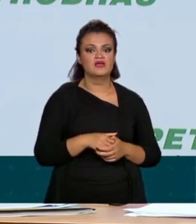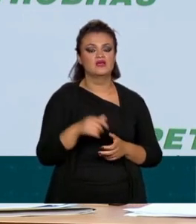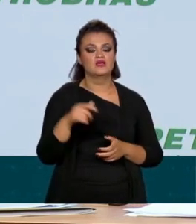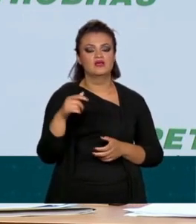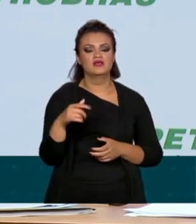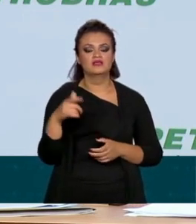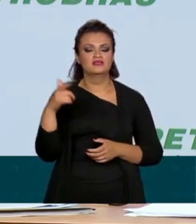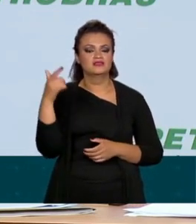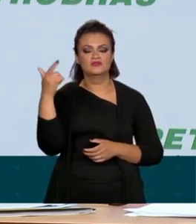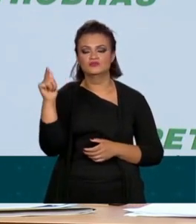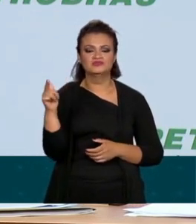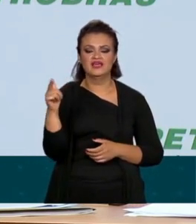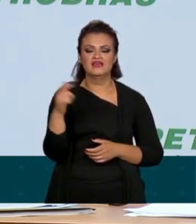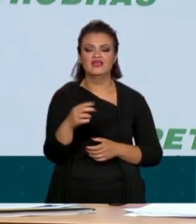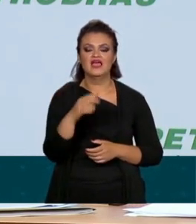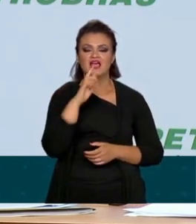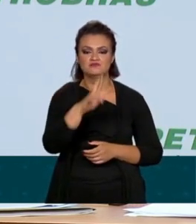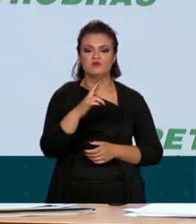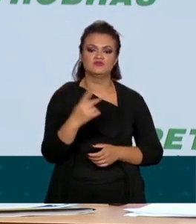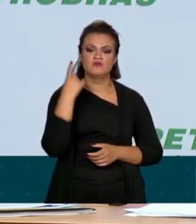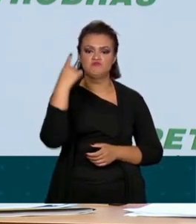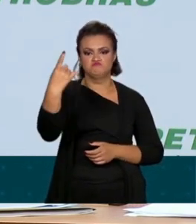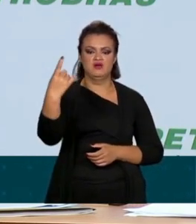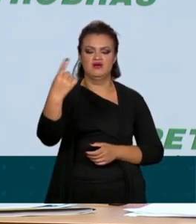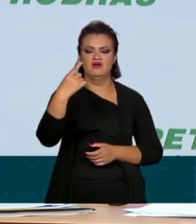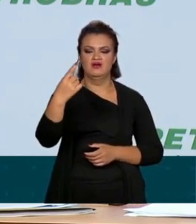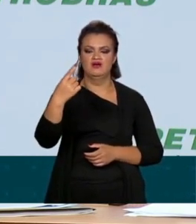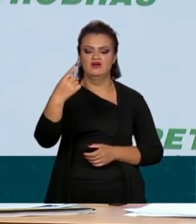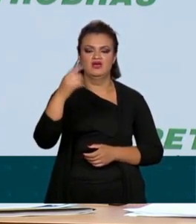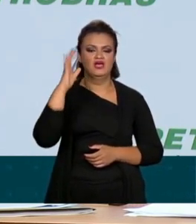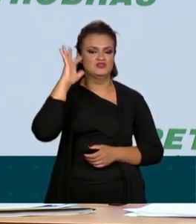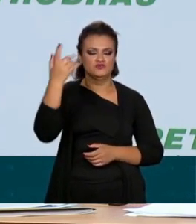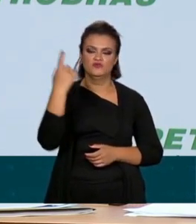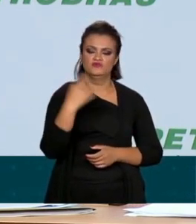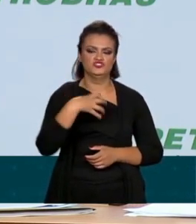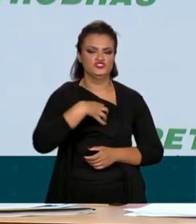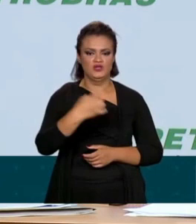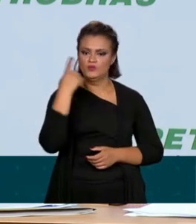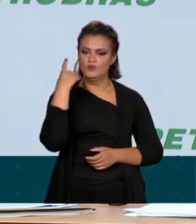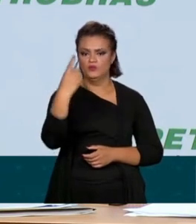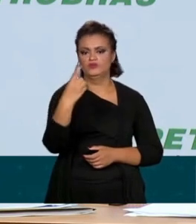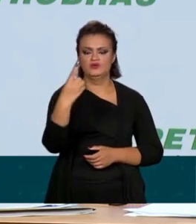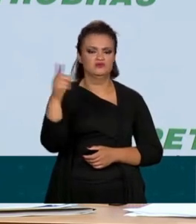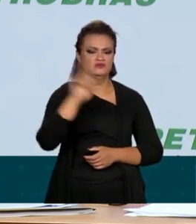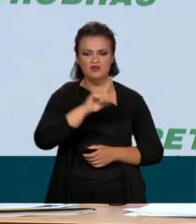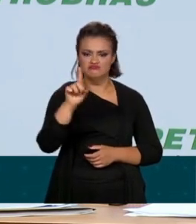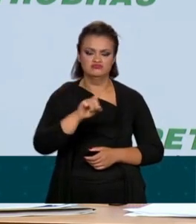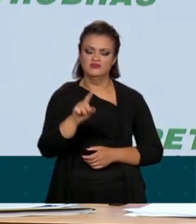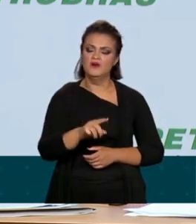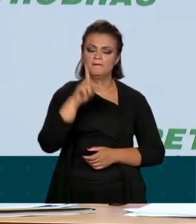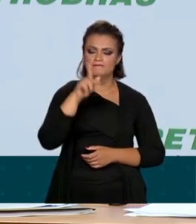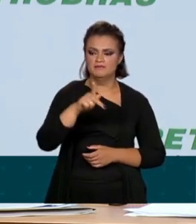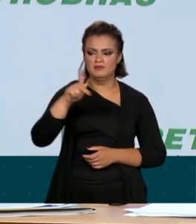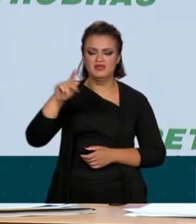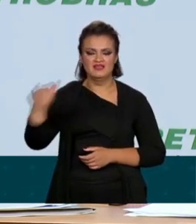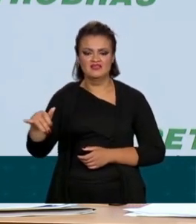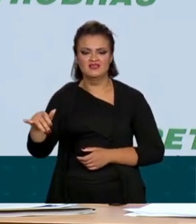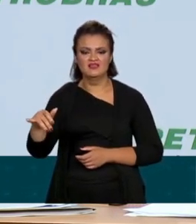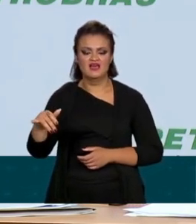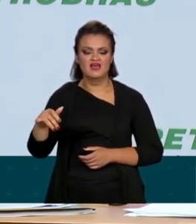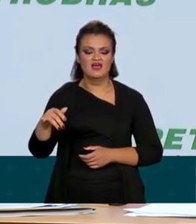que não existe bala de prata, não existe um dogma, não existe um preço apenas de referência para o Brasil todo. O próprio PPI é uma